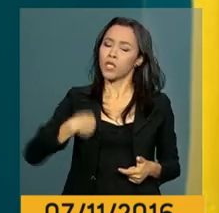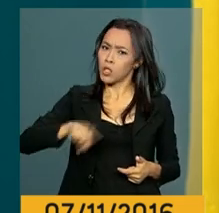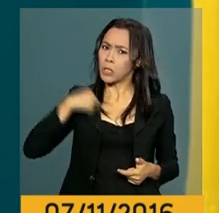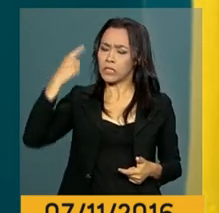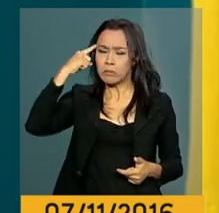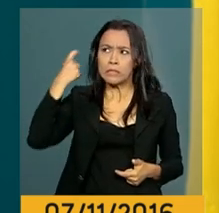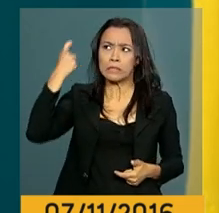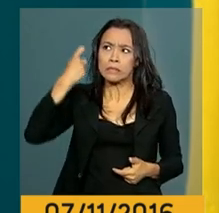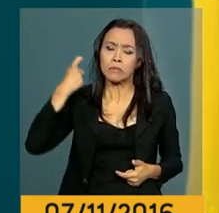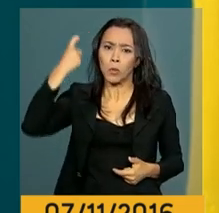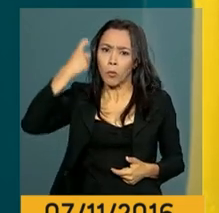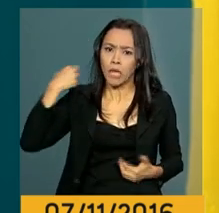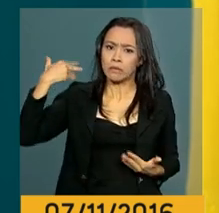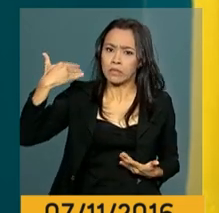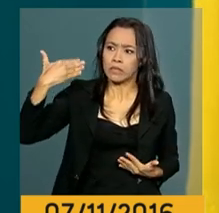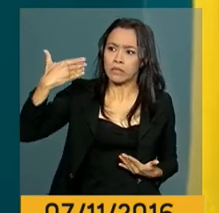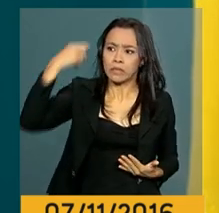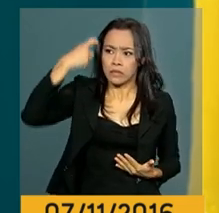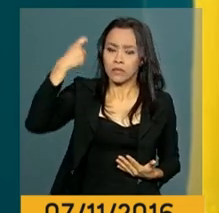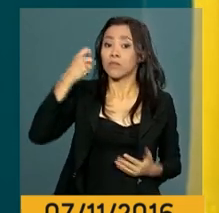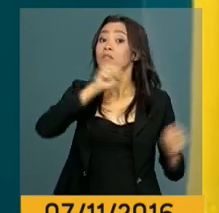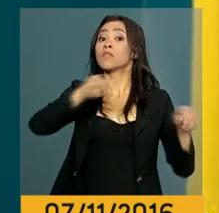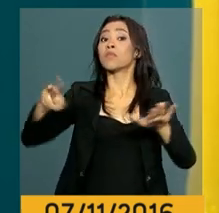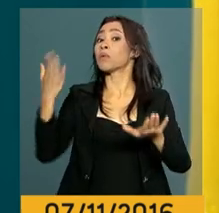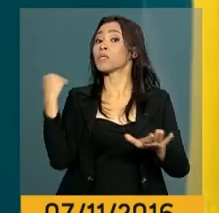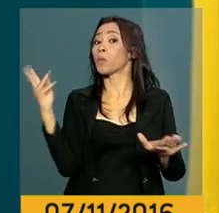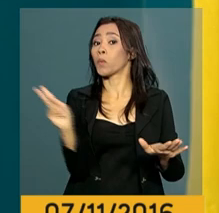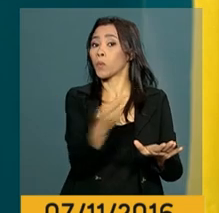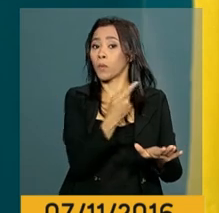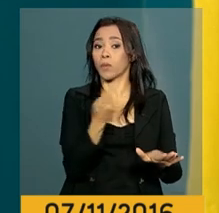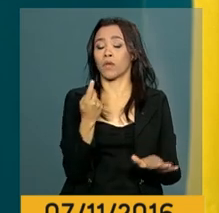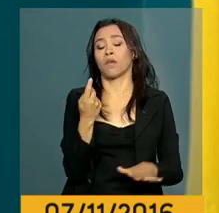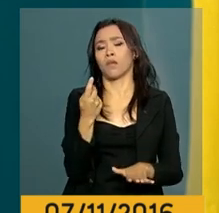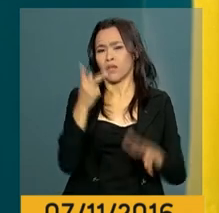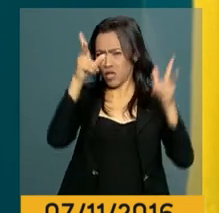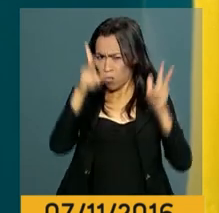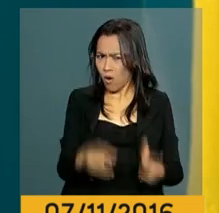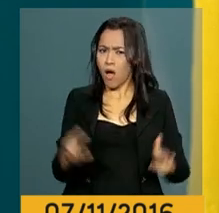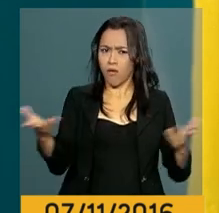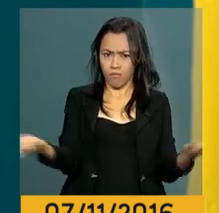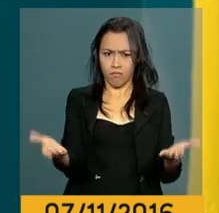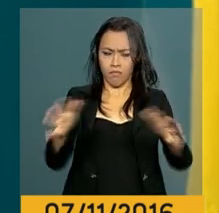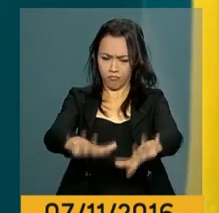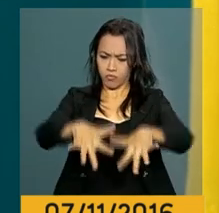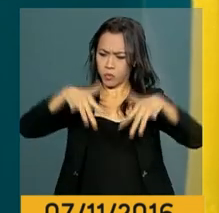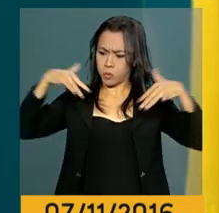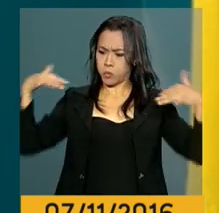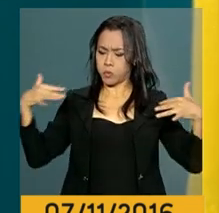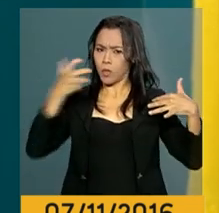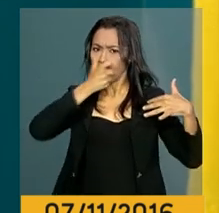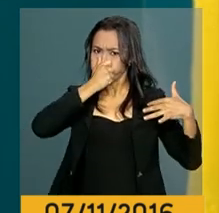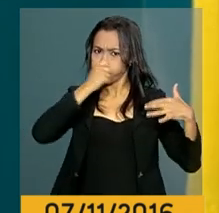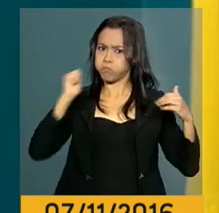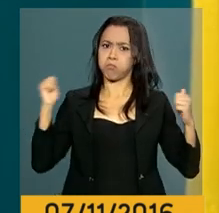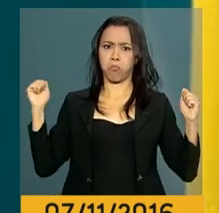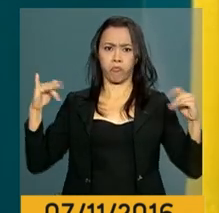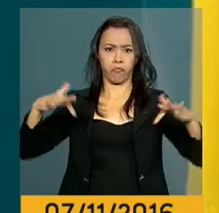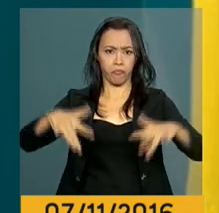isto permanentemente. Na semana passada, também com o auditório, com este plenário lotado,